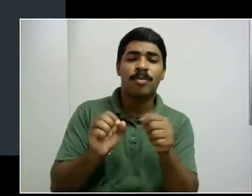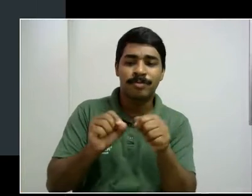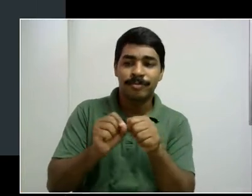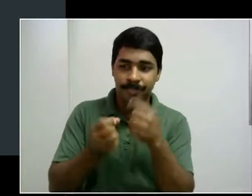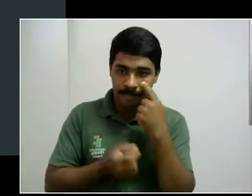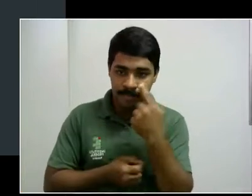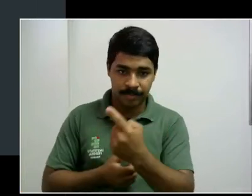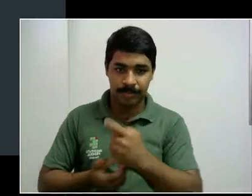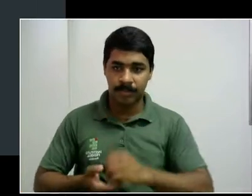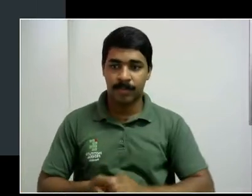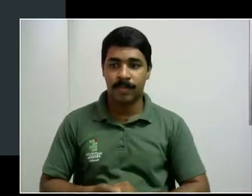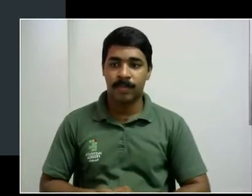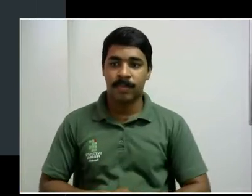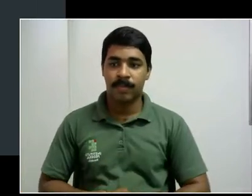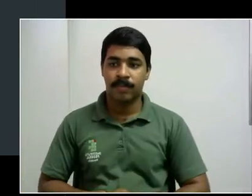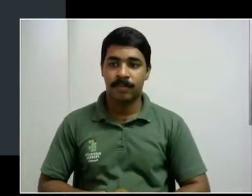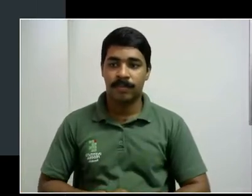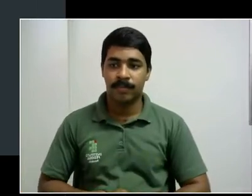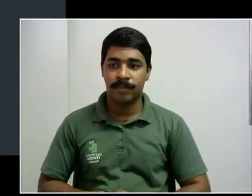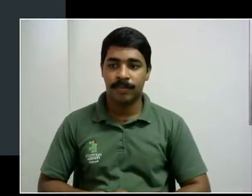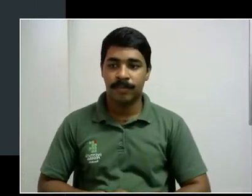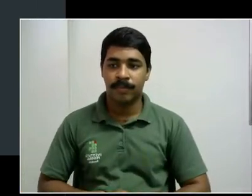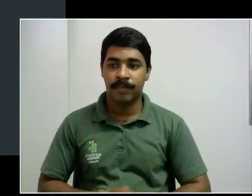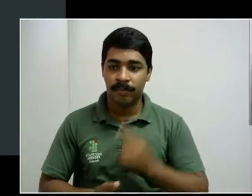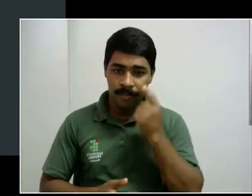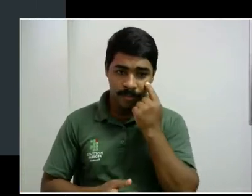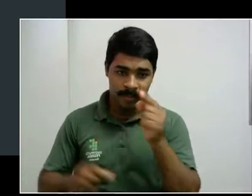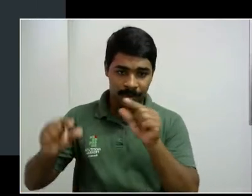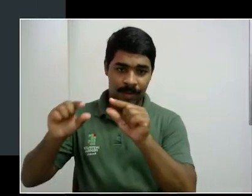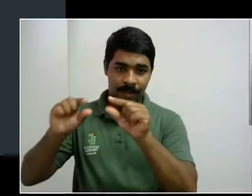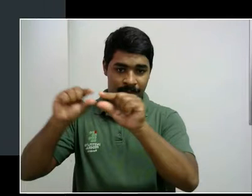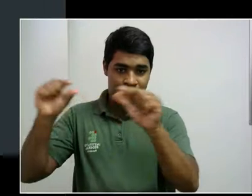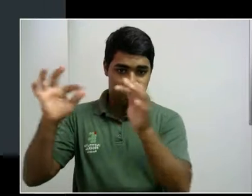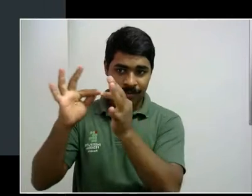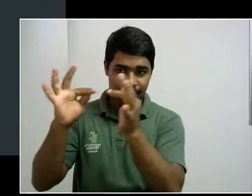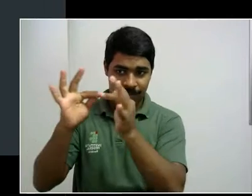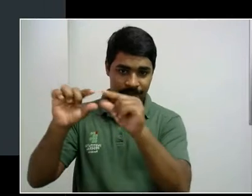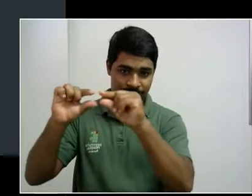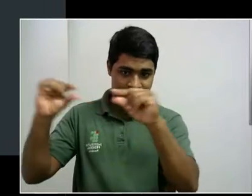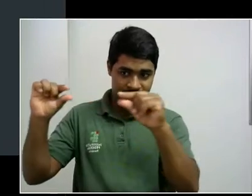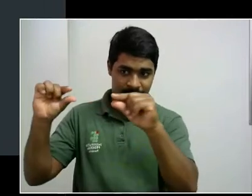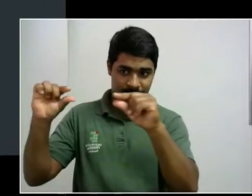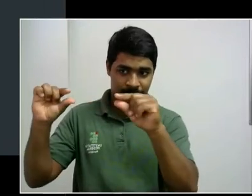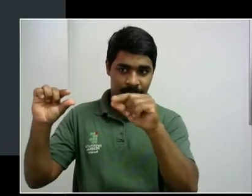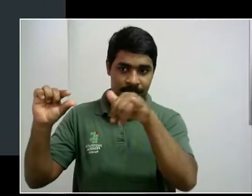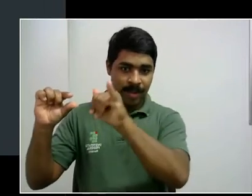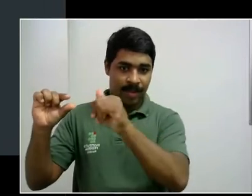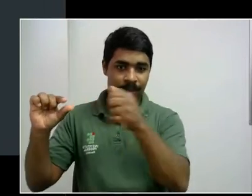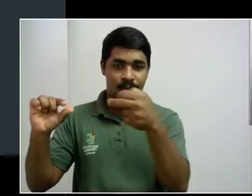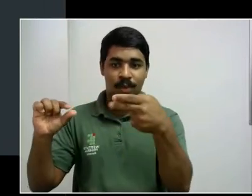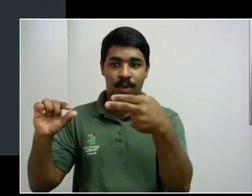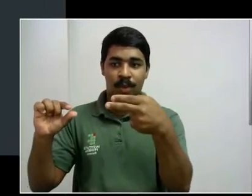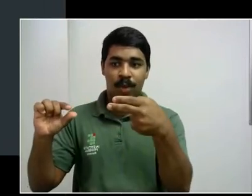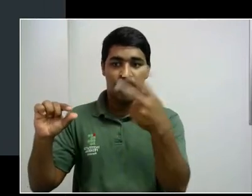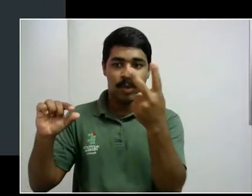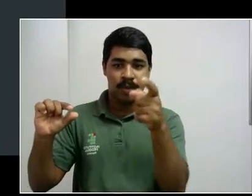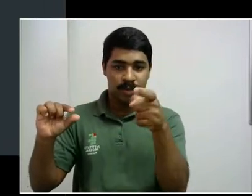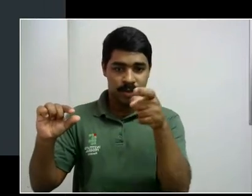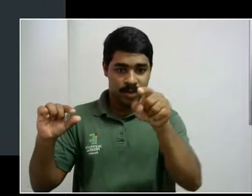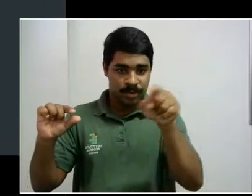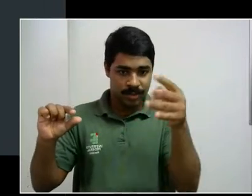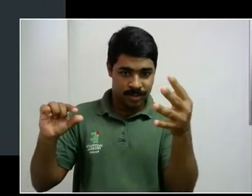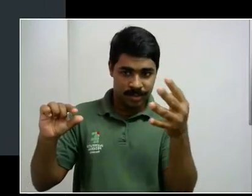isso. Bom, a nossa função ela é y igual a 2x menos 4. Né? Quem é o zero da função? O zero